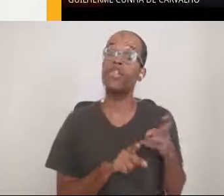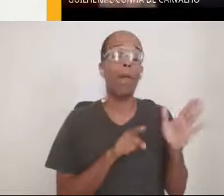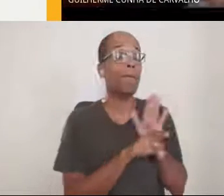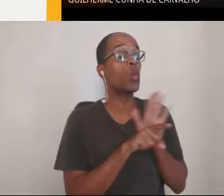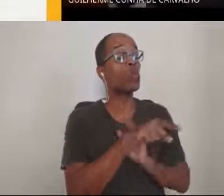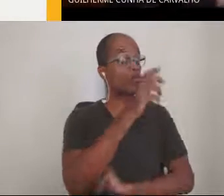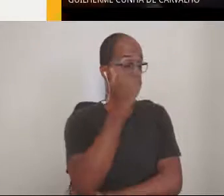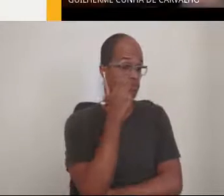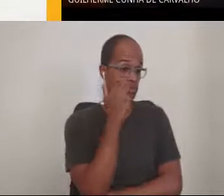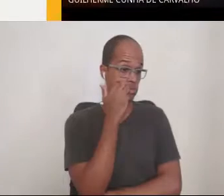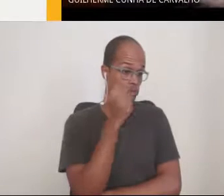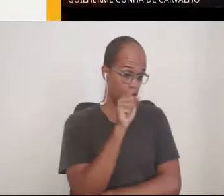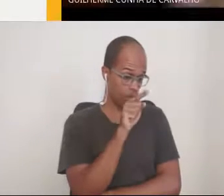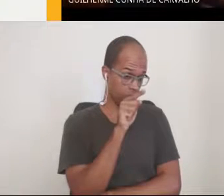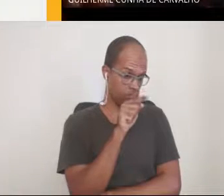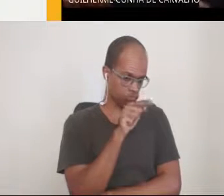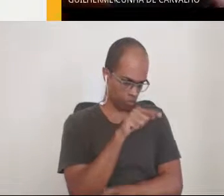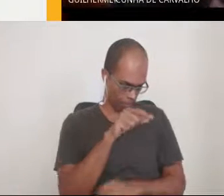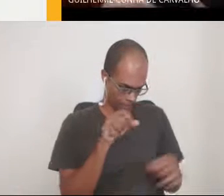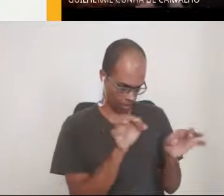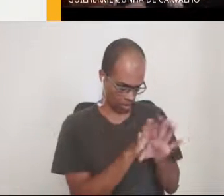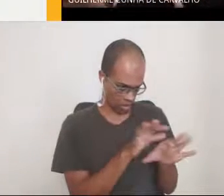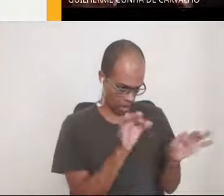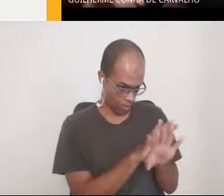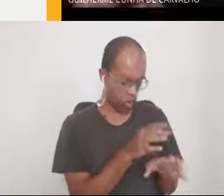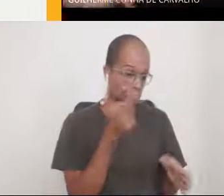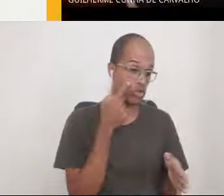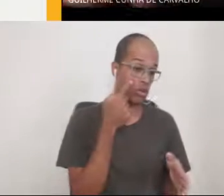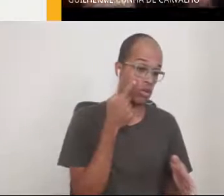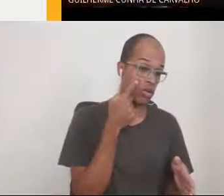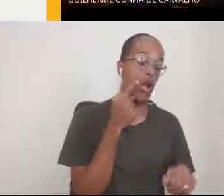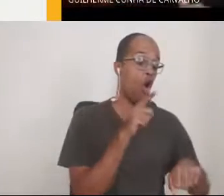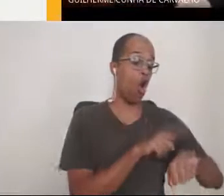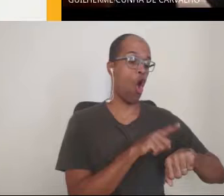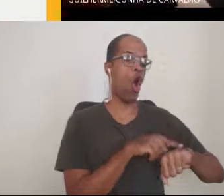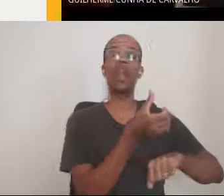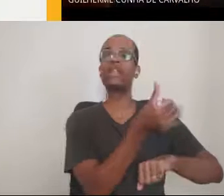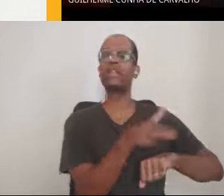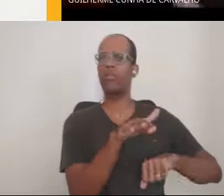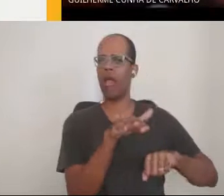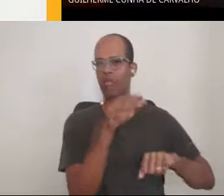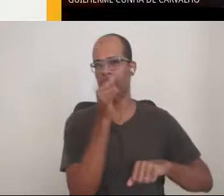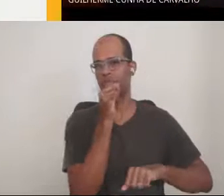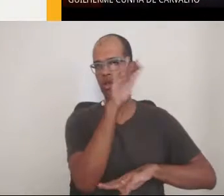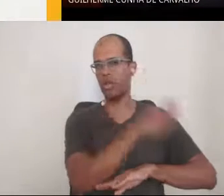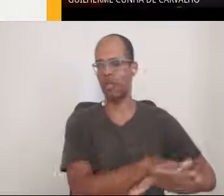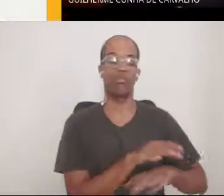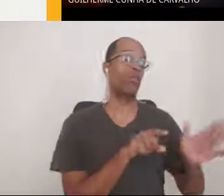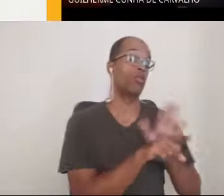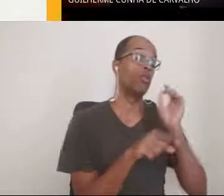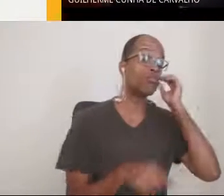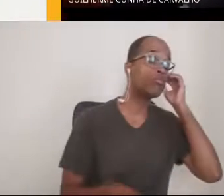perguntar para ele, quando ele terminou lá, terminou, vamos dizer que ele é da tarde, terminou 6h30. Aí você vai lá e já